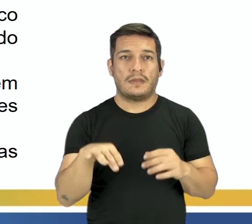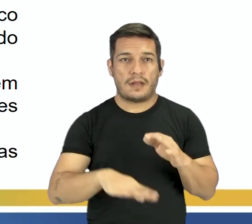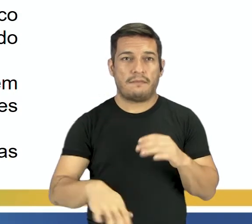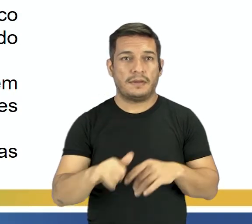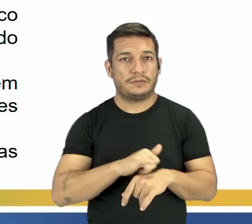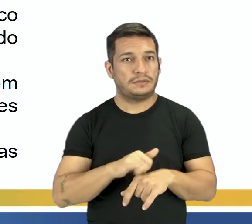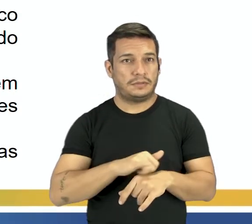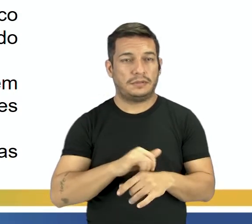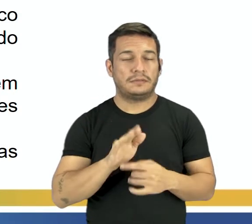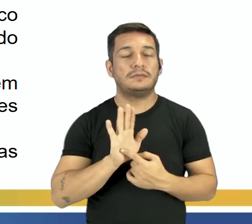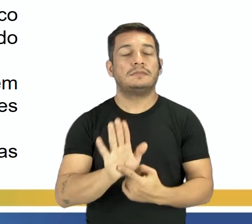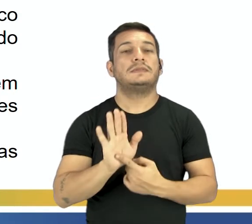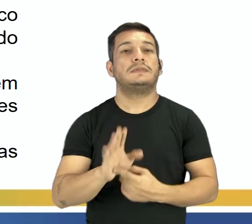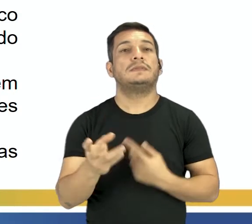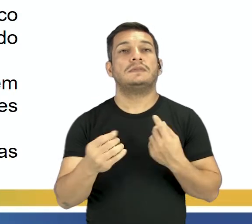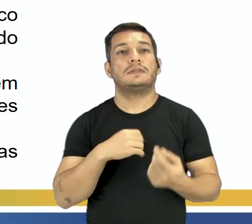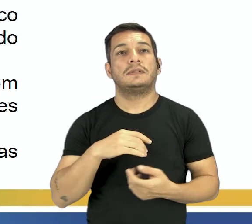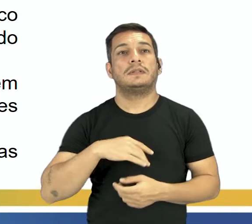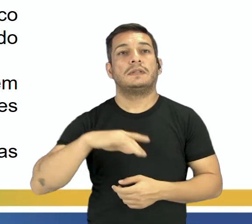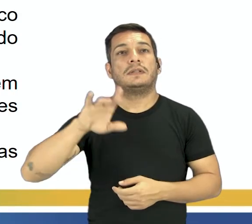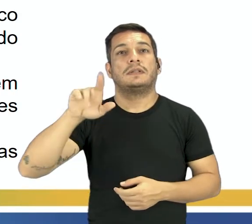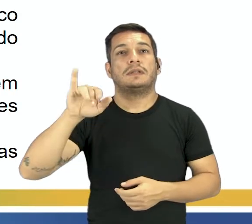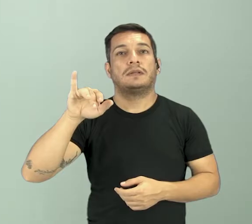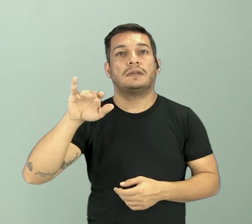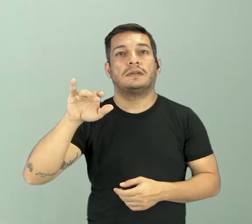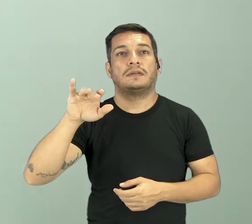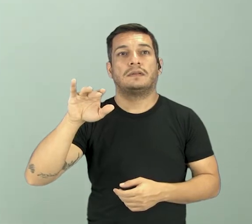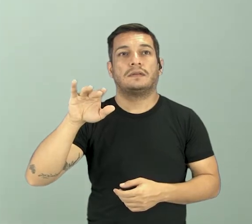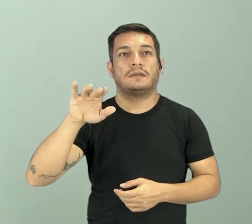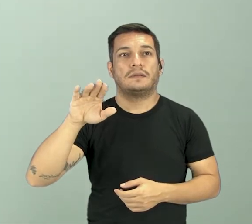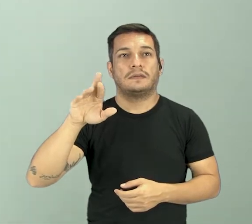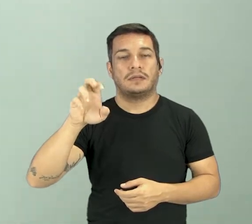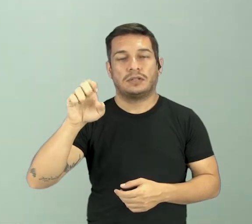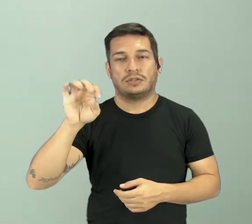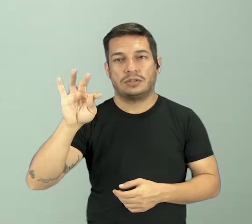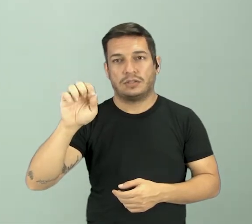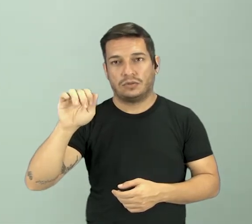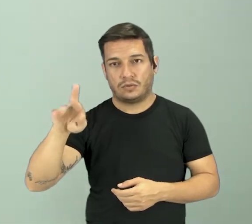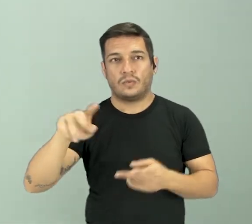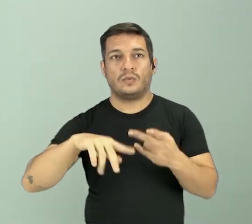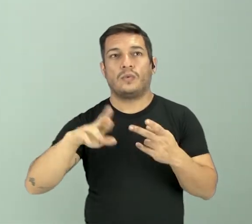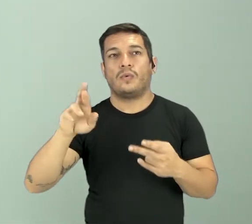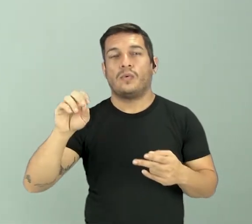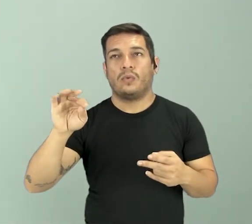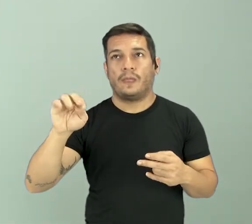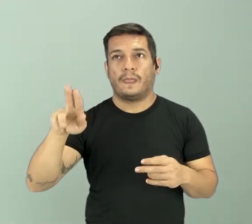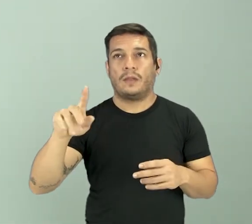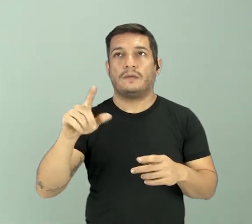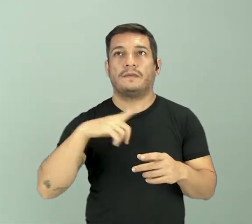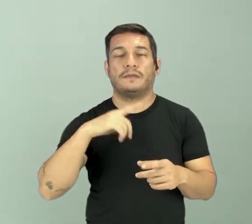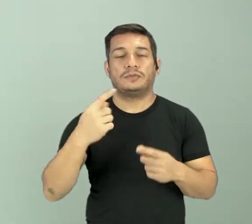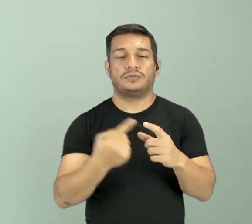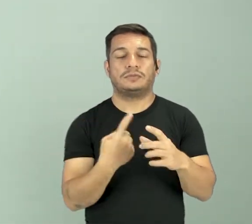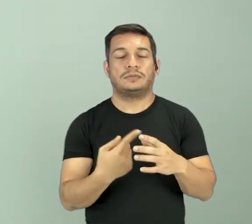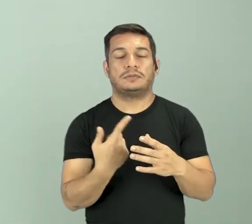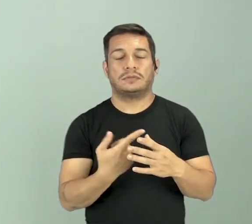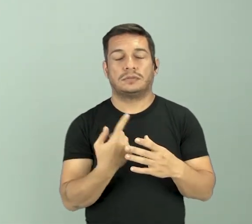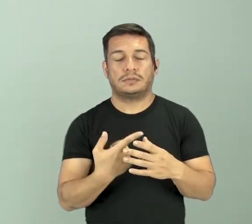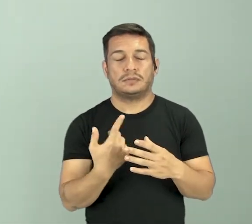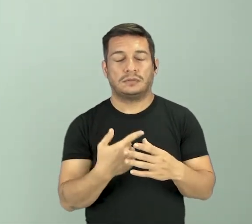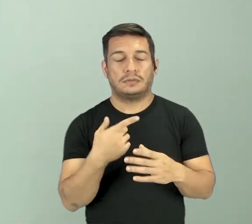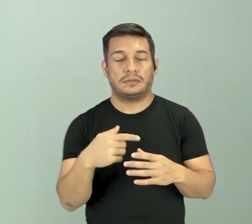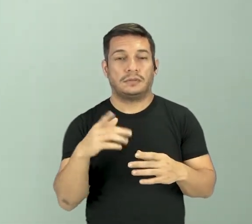abaixo representadas. Então, tem o estator e o rotor. O rotor vai estar girando ali, fazendo seu trabalho. A partir